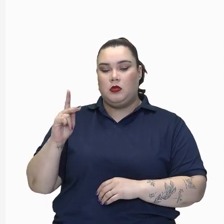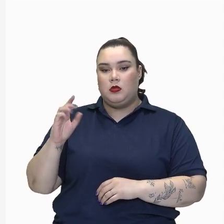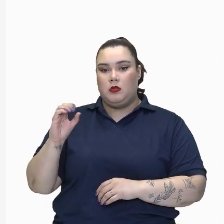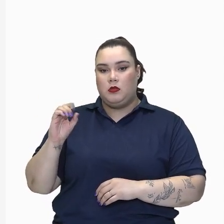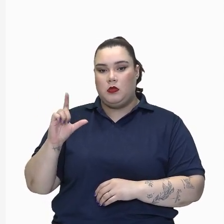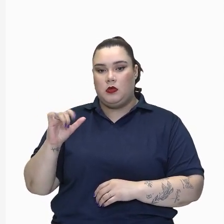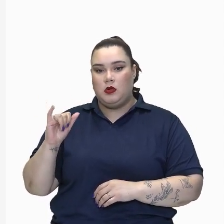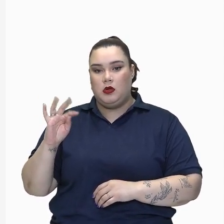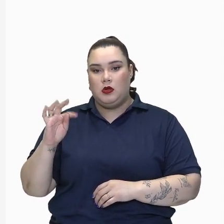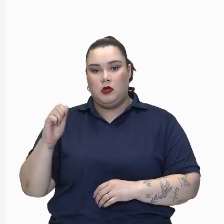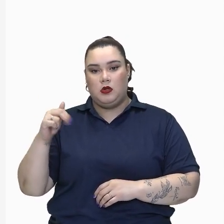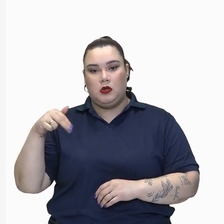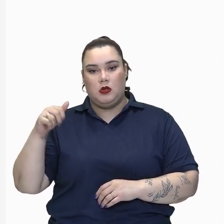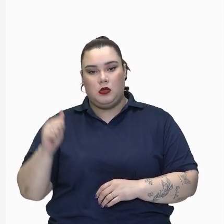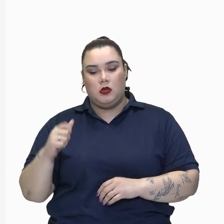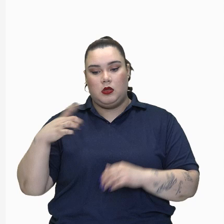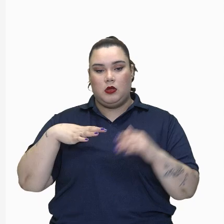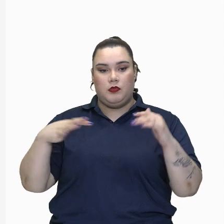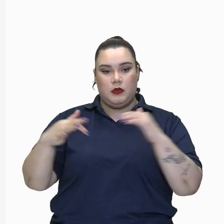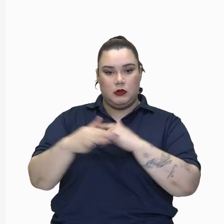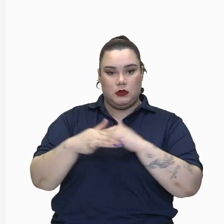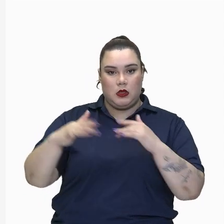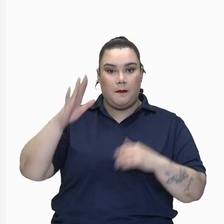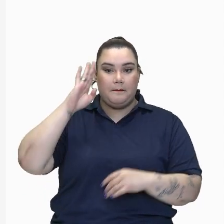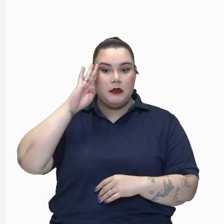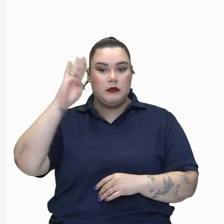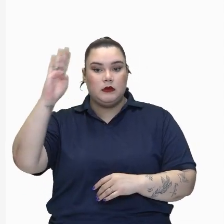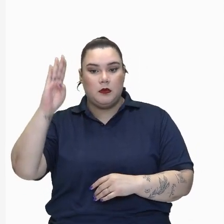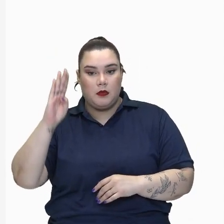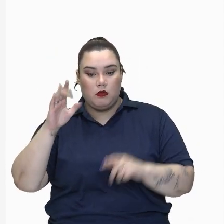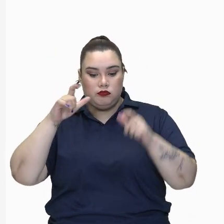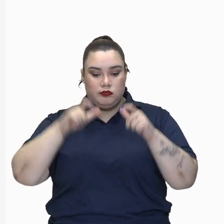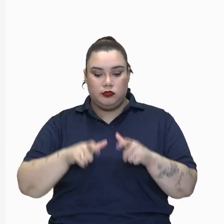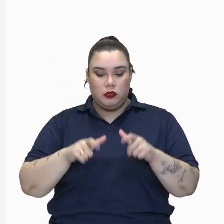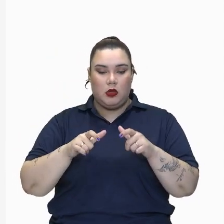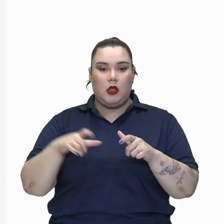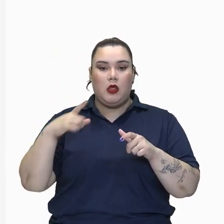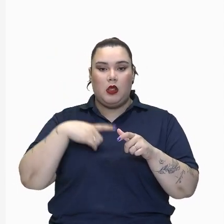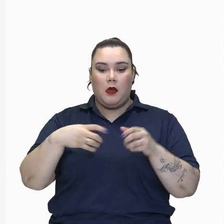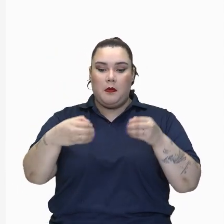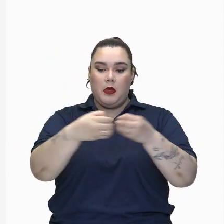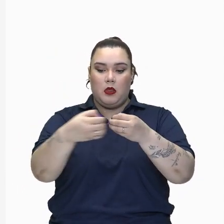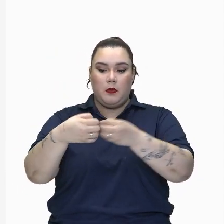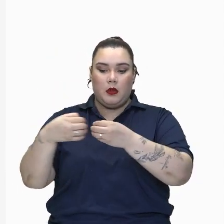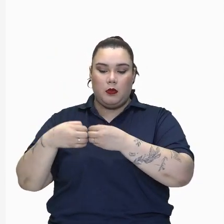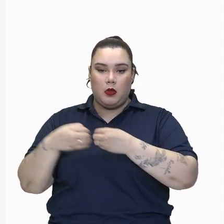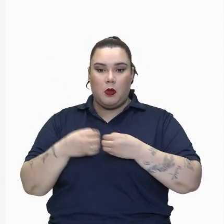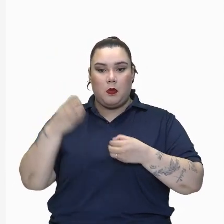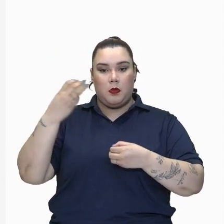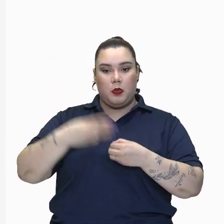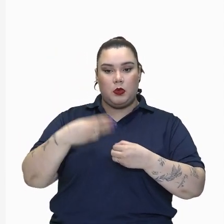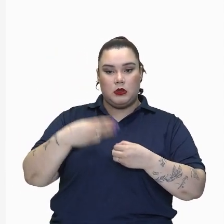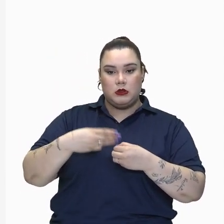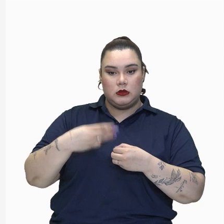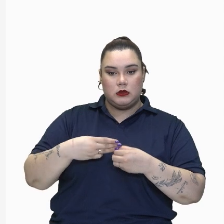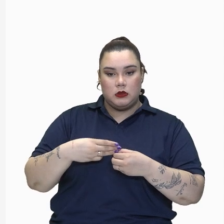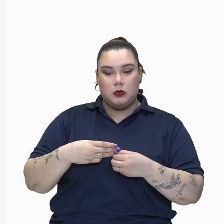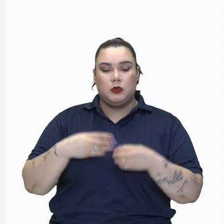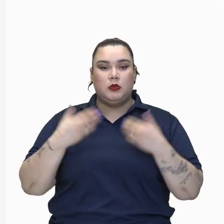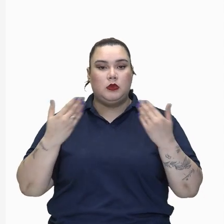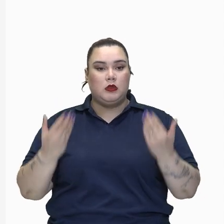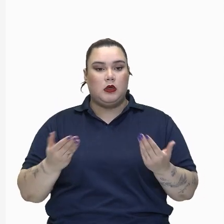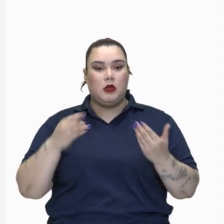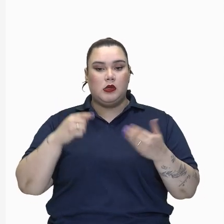uma cidade central, né, que vai ali interligar municípios vizinhos. Então,